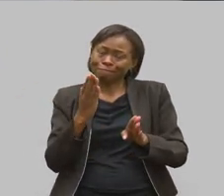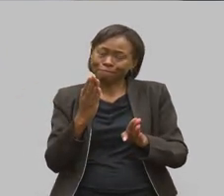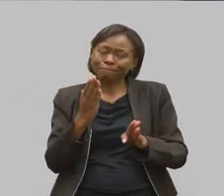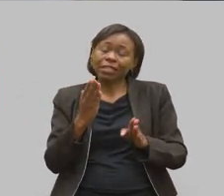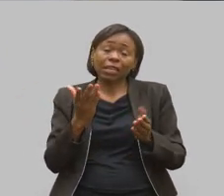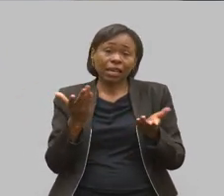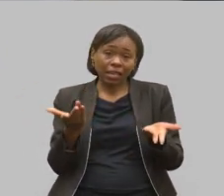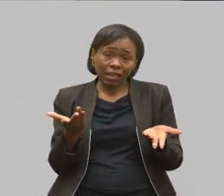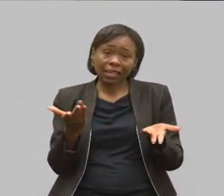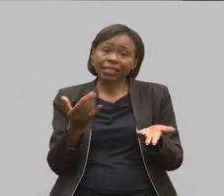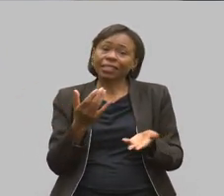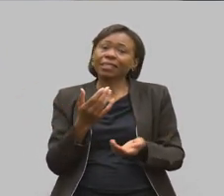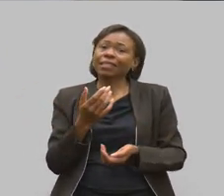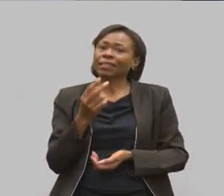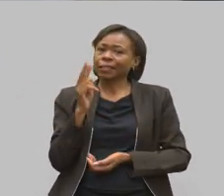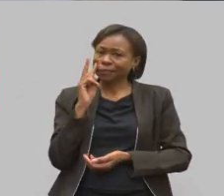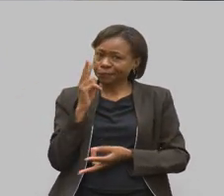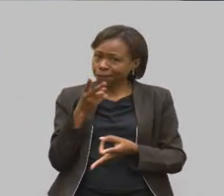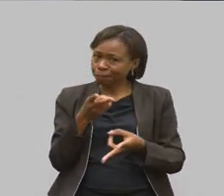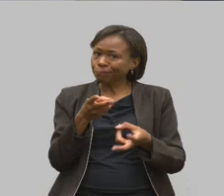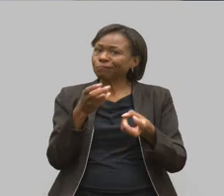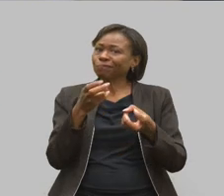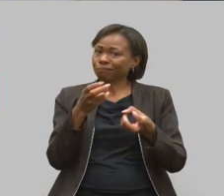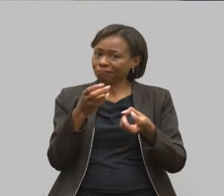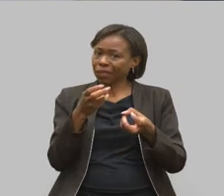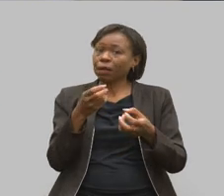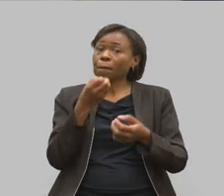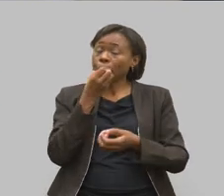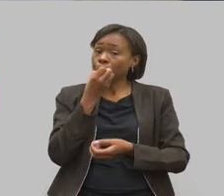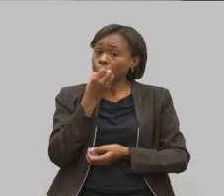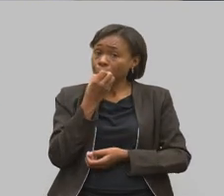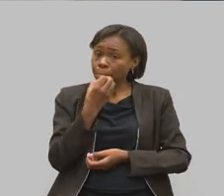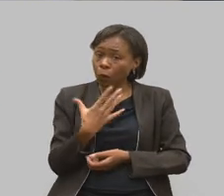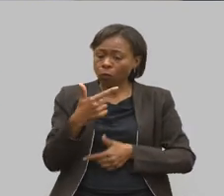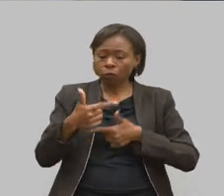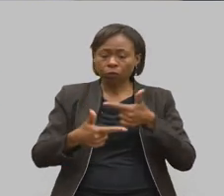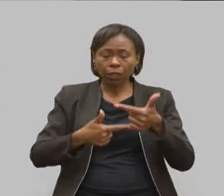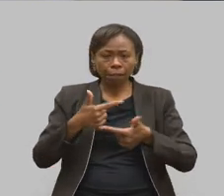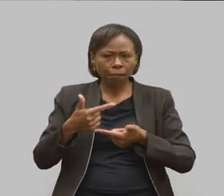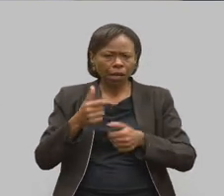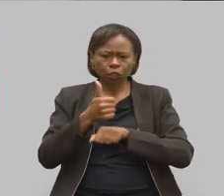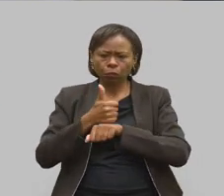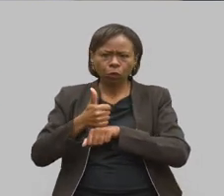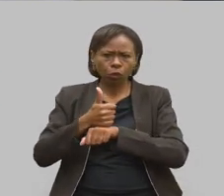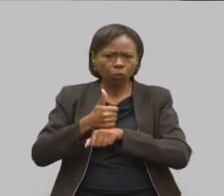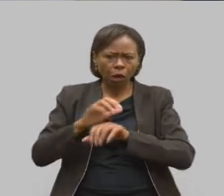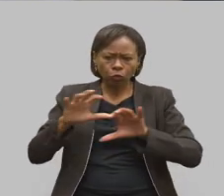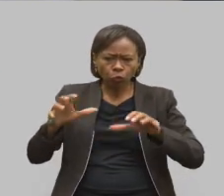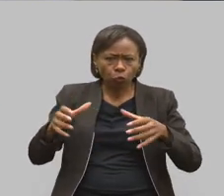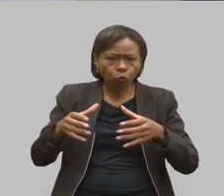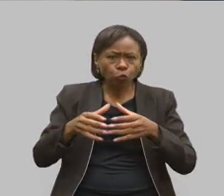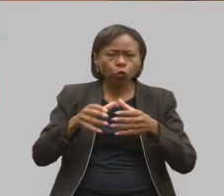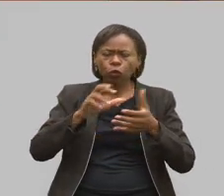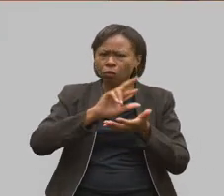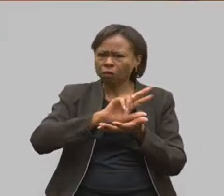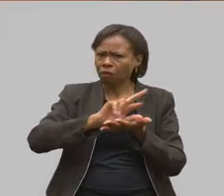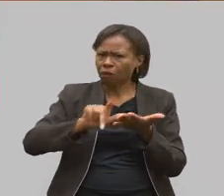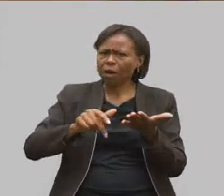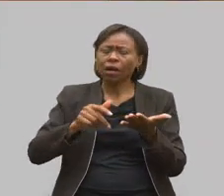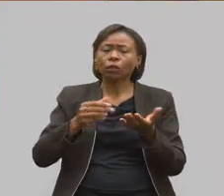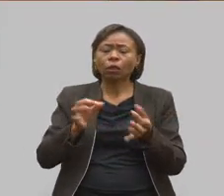diferença que faz de um trabalho conjunto coletivo dentro de um projeto de